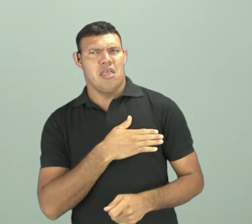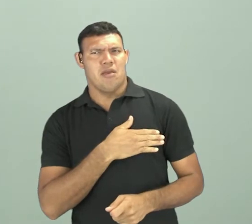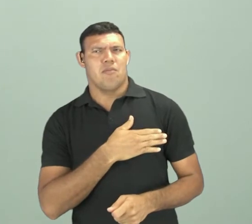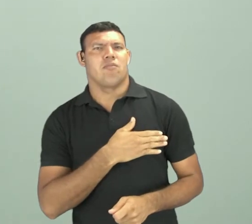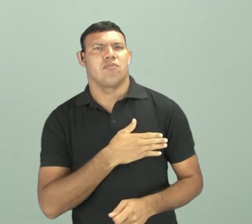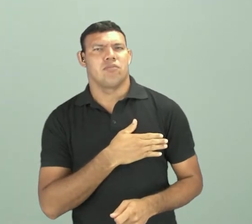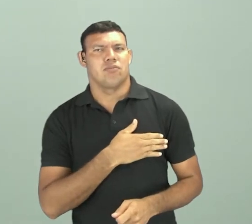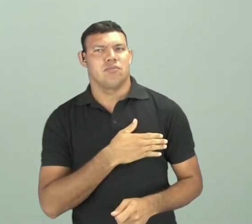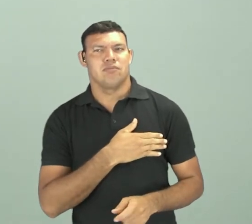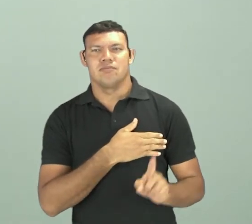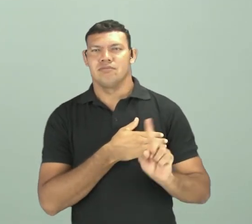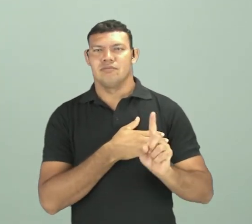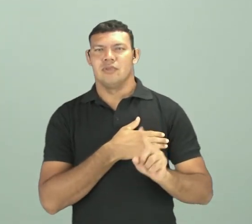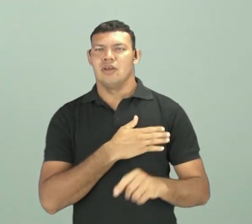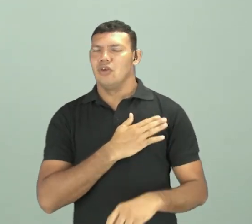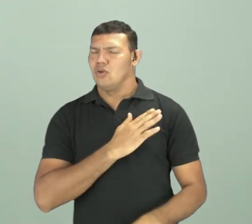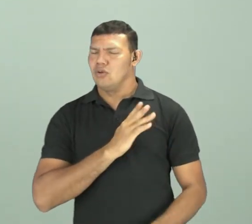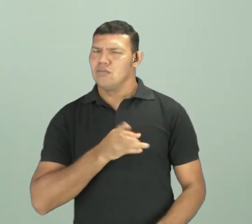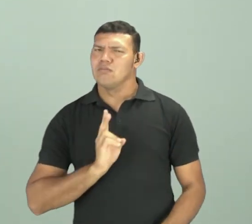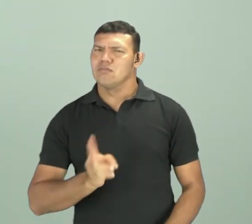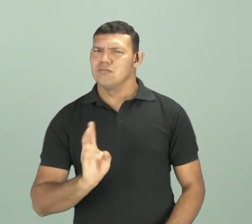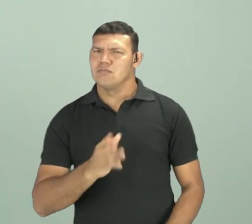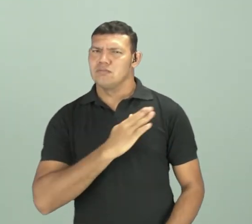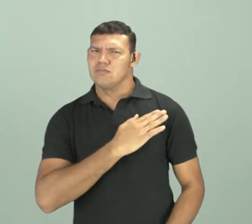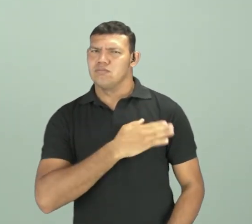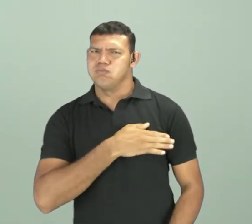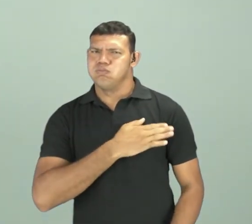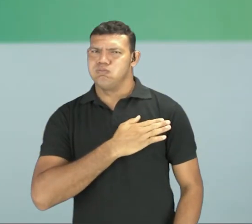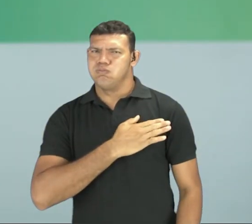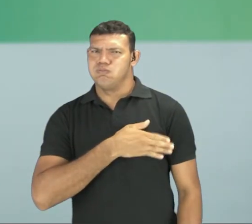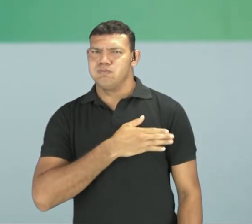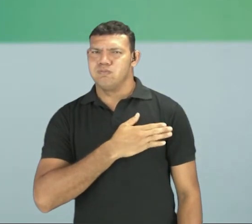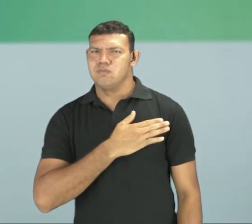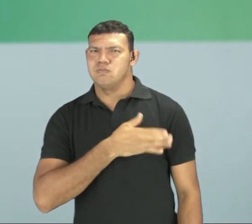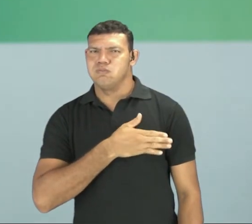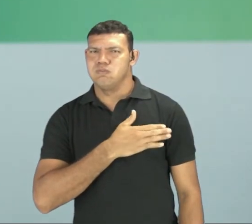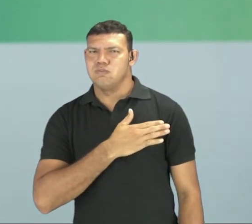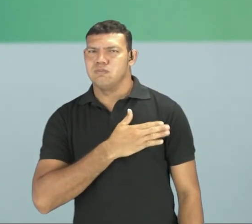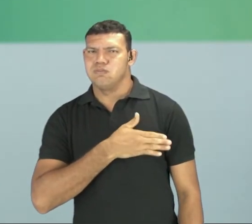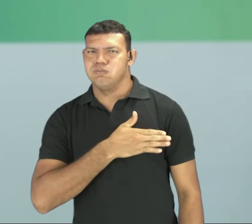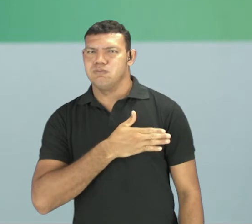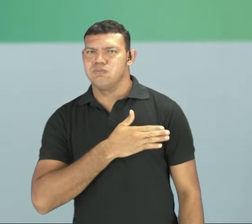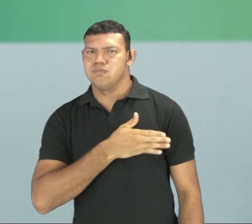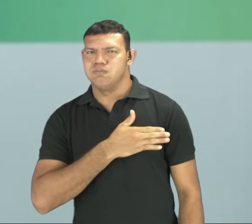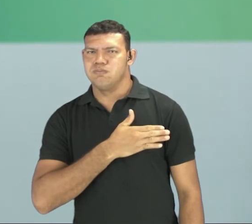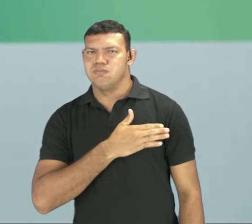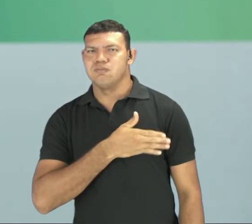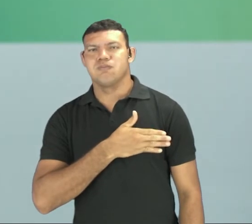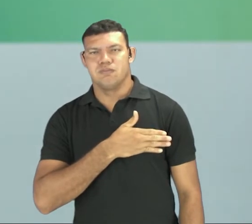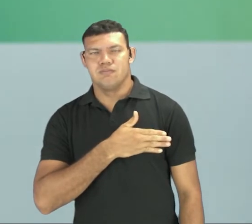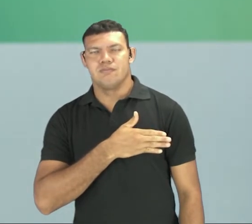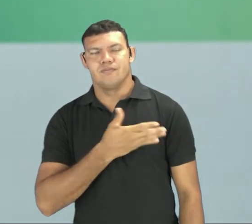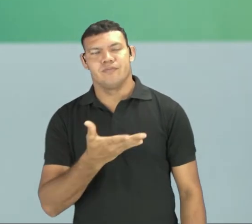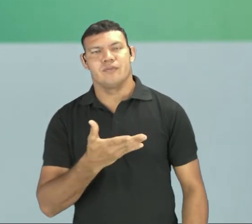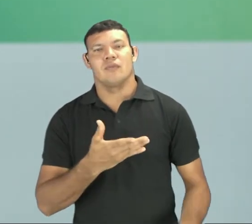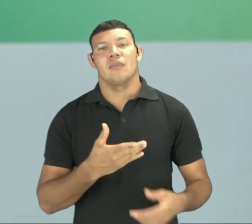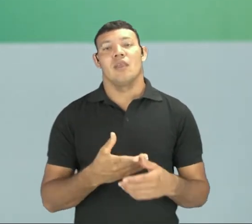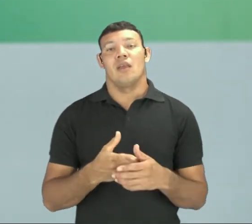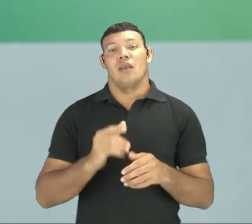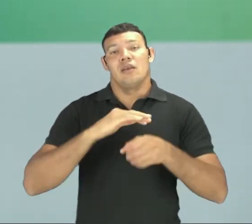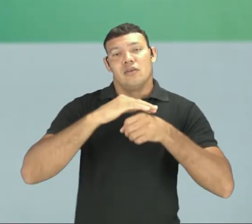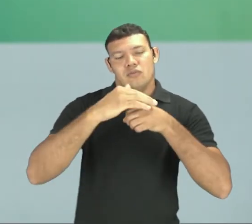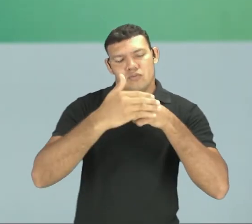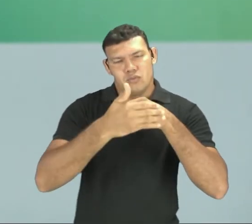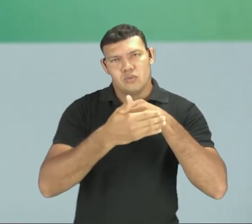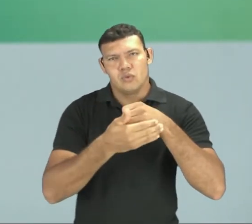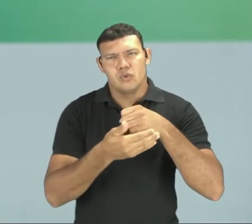ele vai parar, ele não vai parar, né? Então ele está todo momento se movimentando. Então, ele forma a musculatura